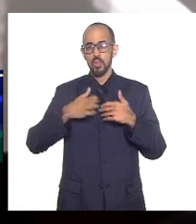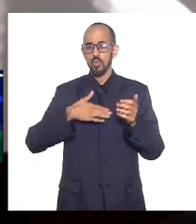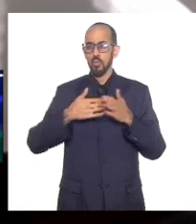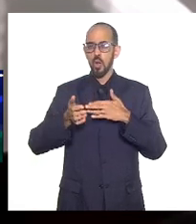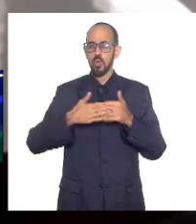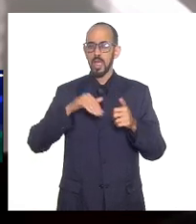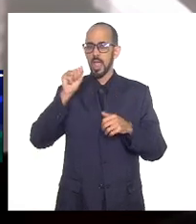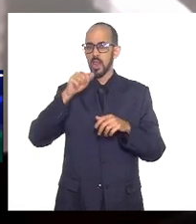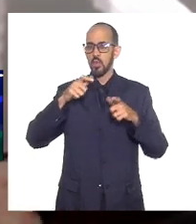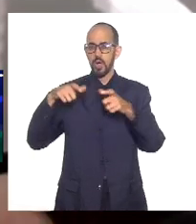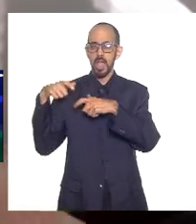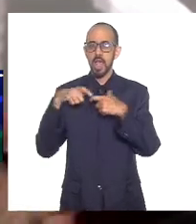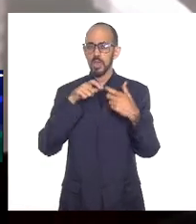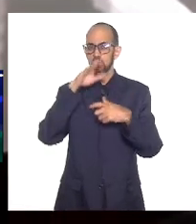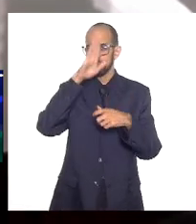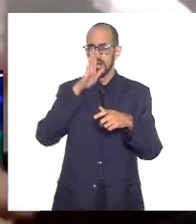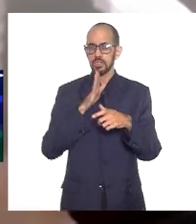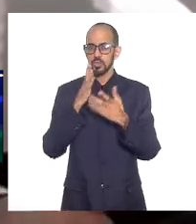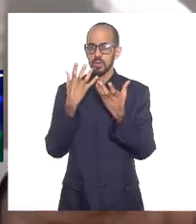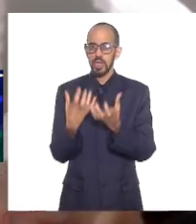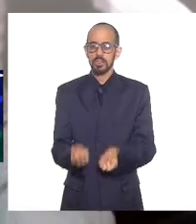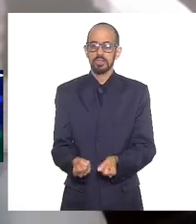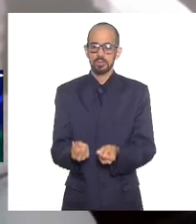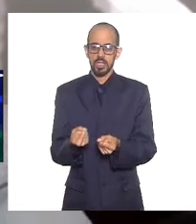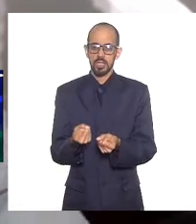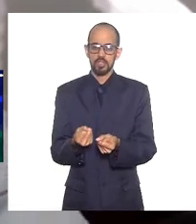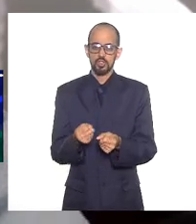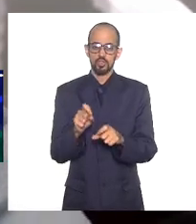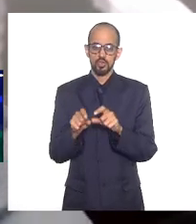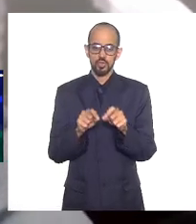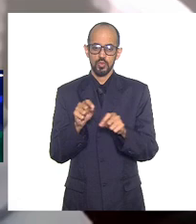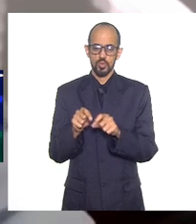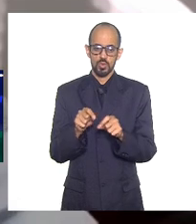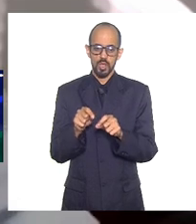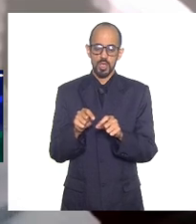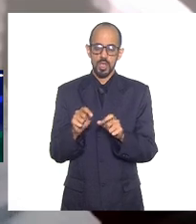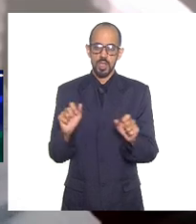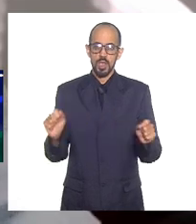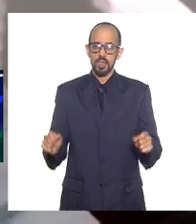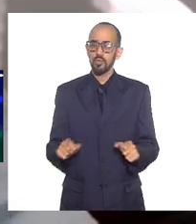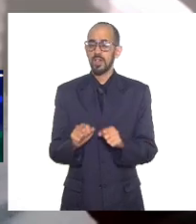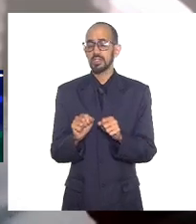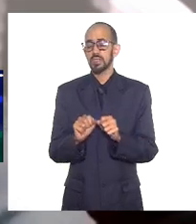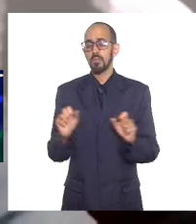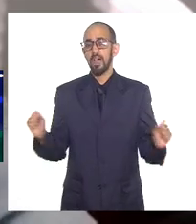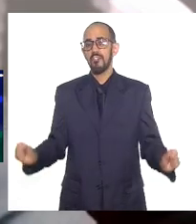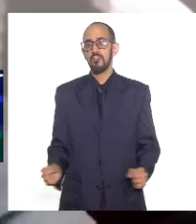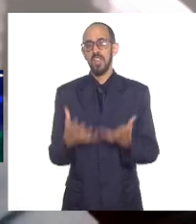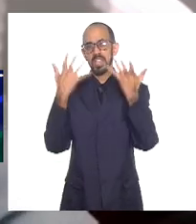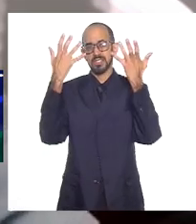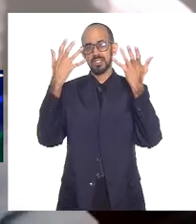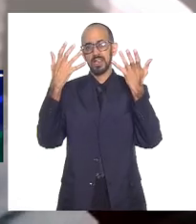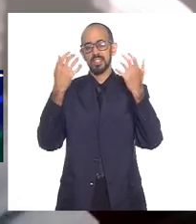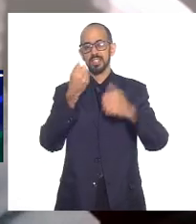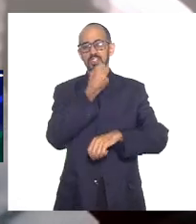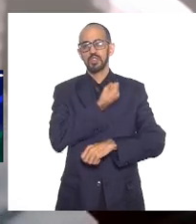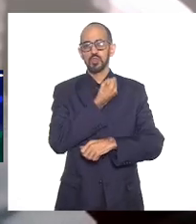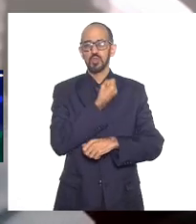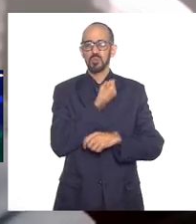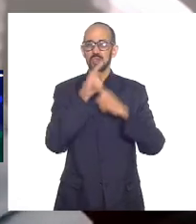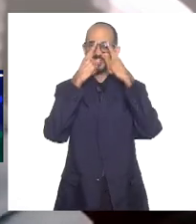digamos, endossar, avalizar ou festejar que esses indicadores de violência